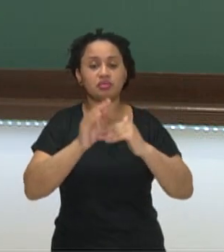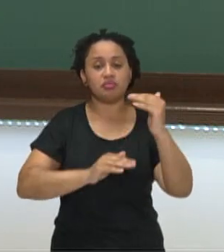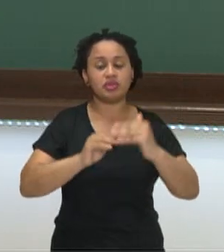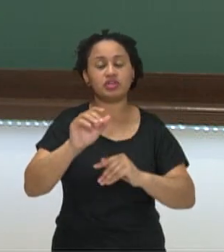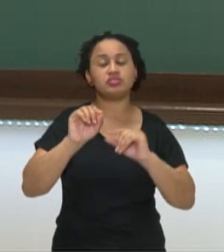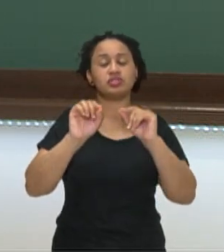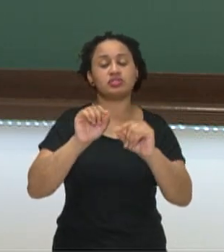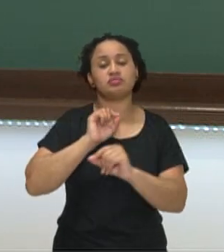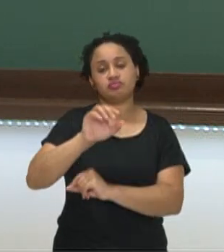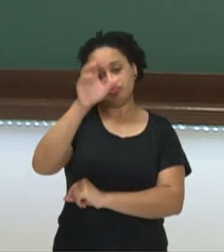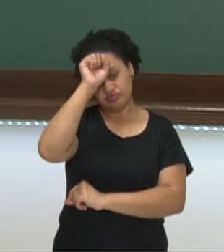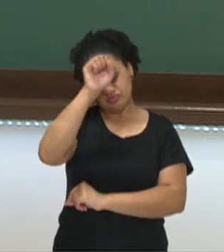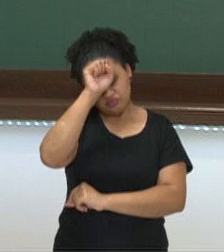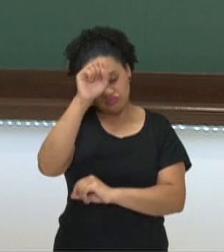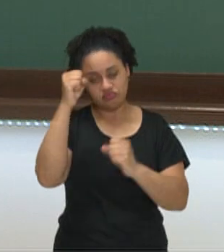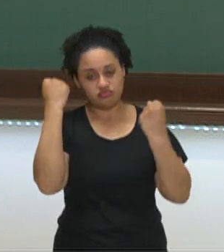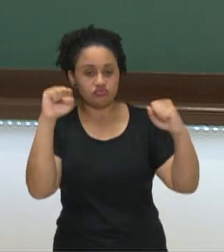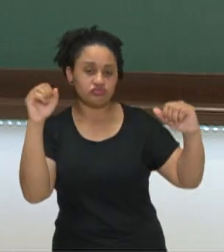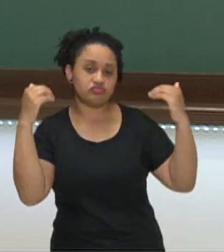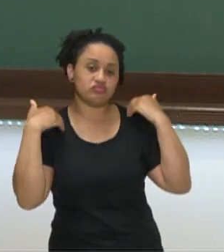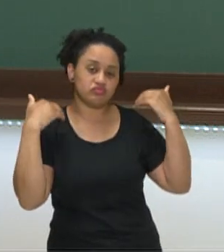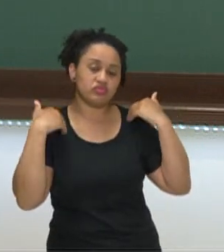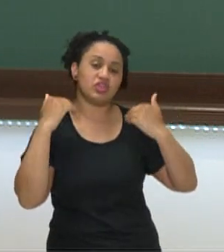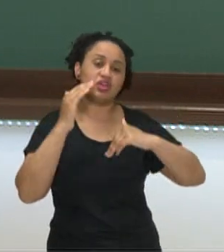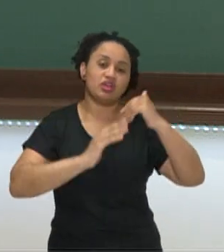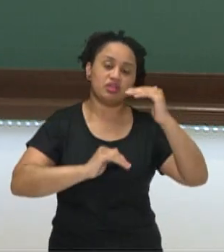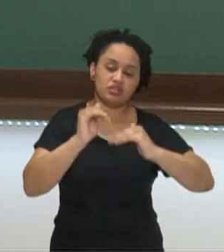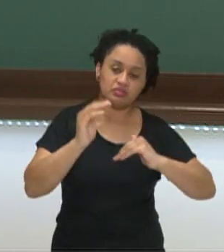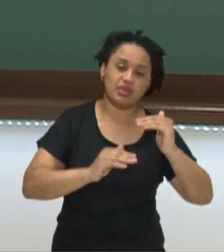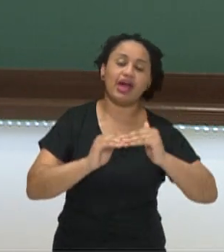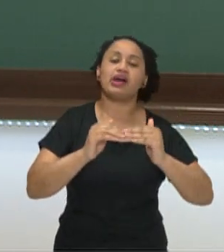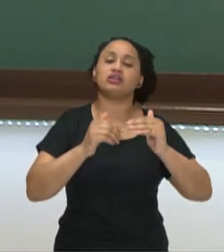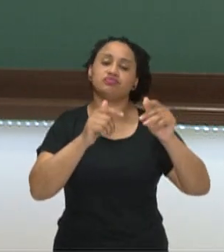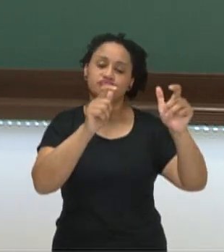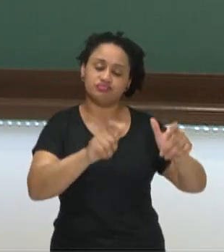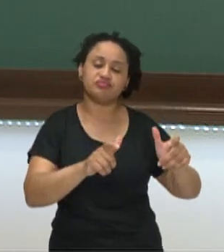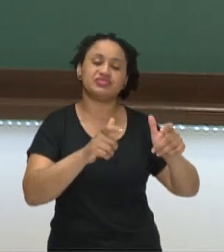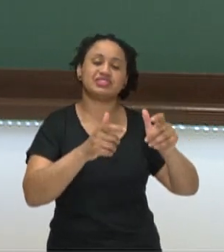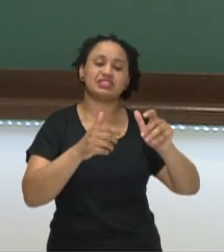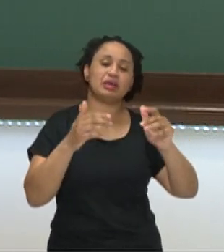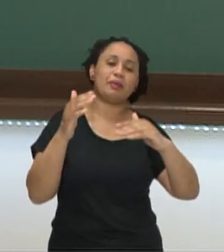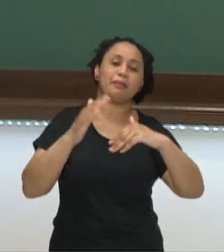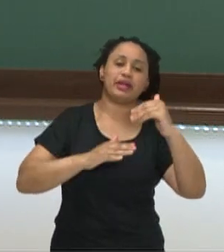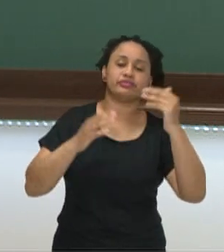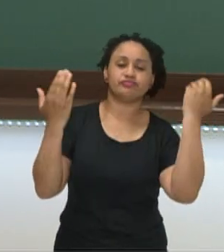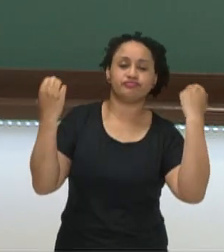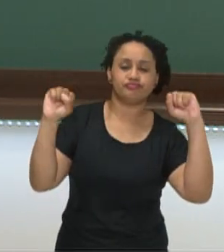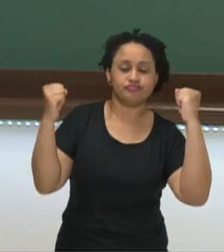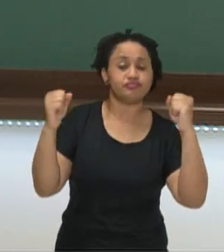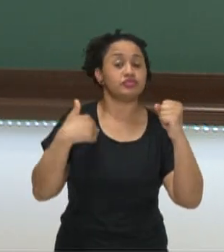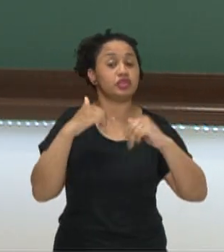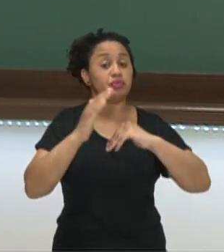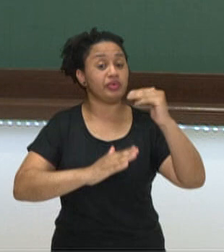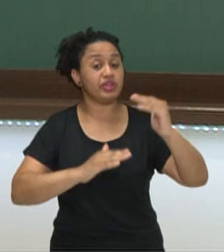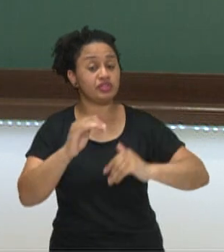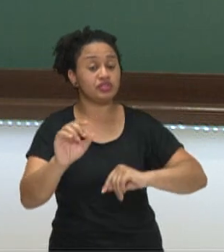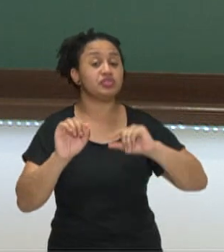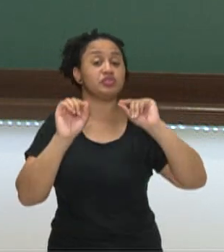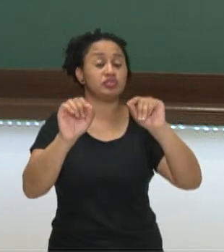aprendeu através de exercícios, né, práticas laboratoriais, práticas esportivas. Então pratique aquilo que